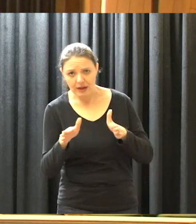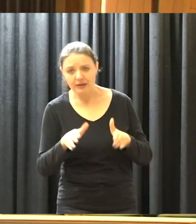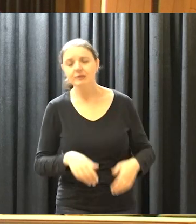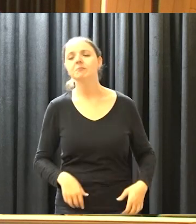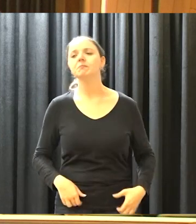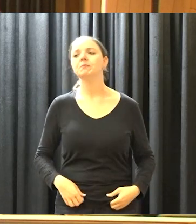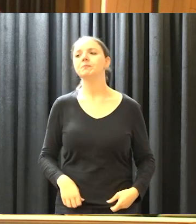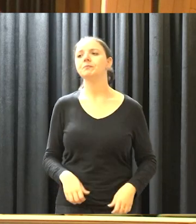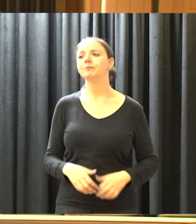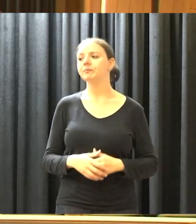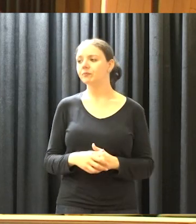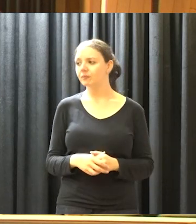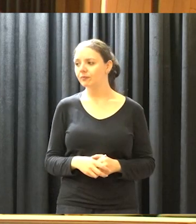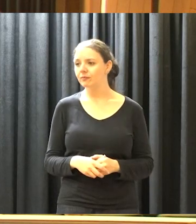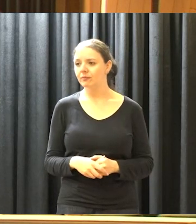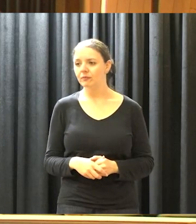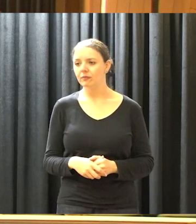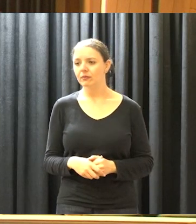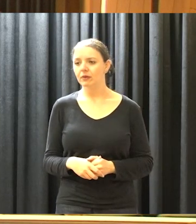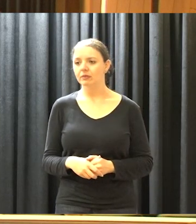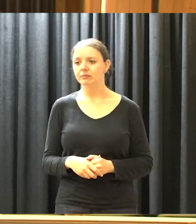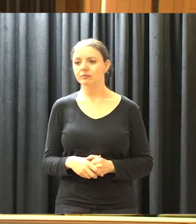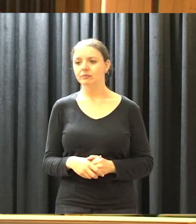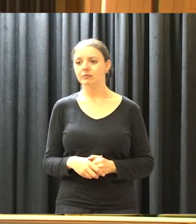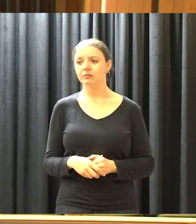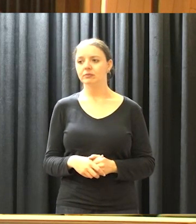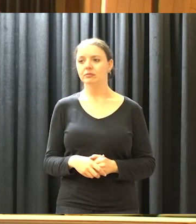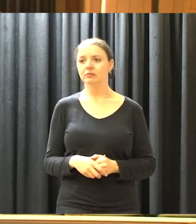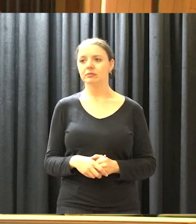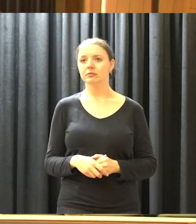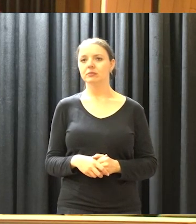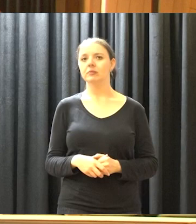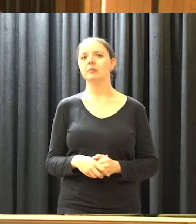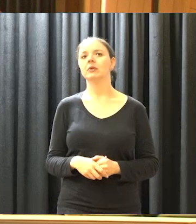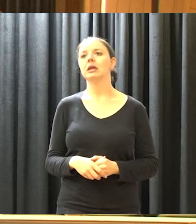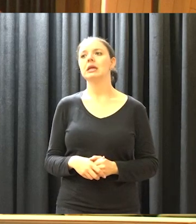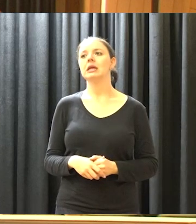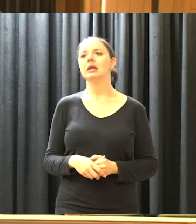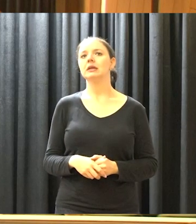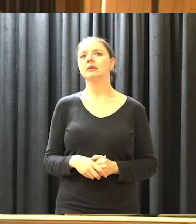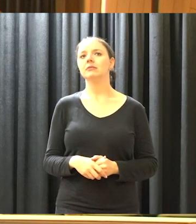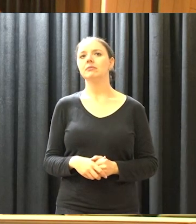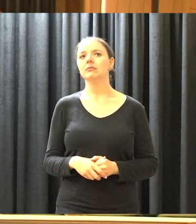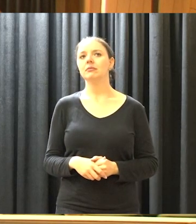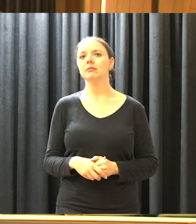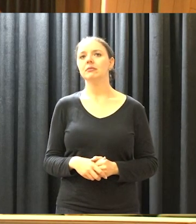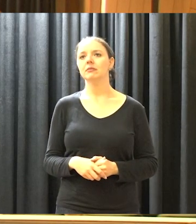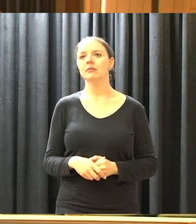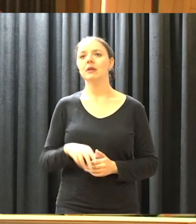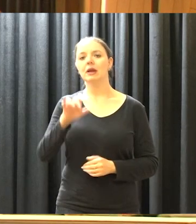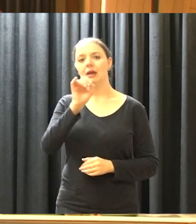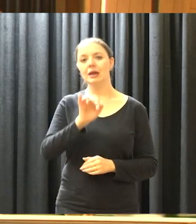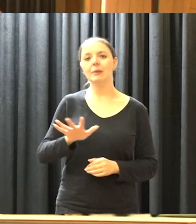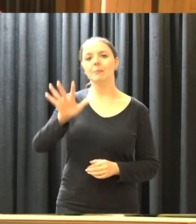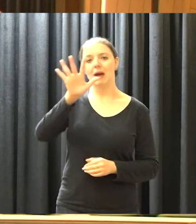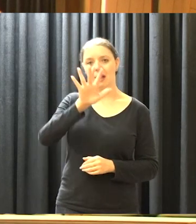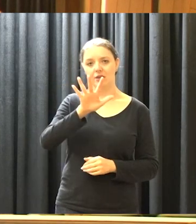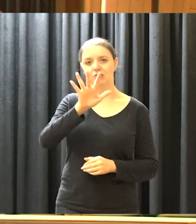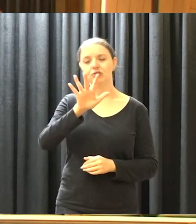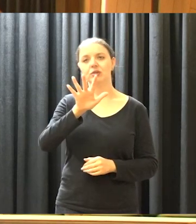queria dizer que, por trás de cada uma dessas imagens, aqui não tem um cursor que eu fosse tirando cada uma dessas imagens, mas, se eu pudesse